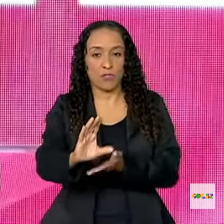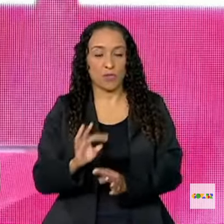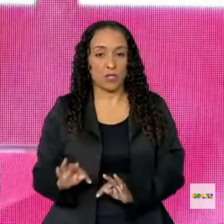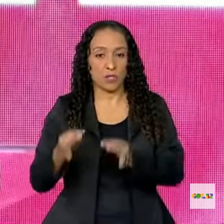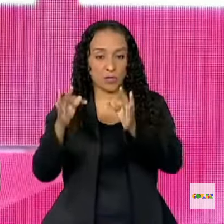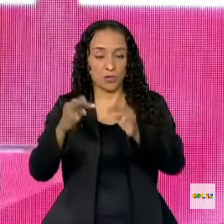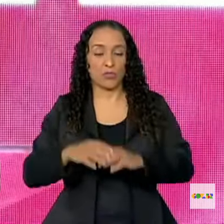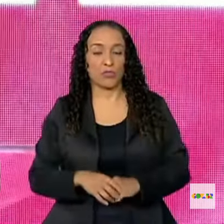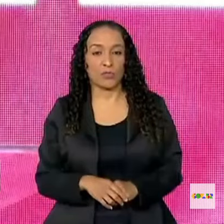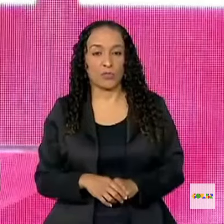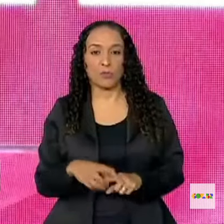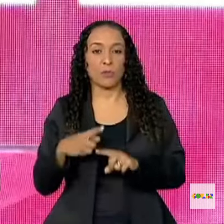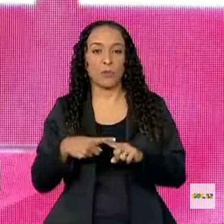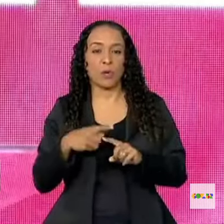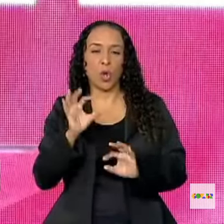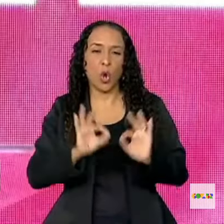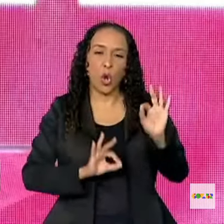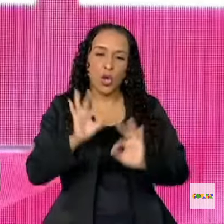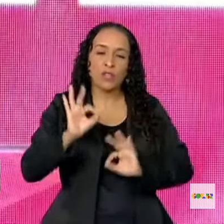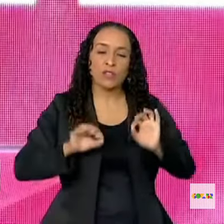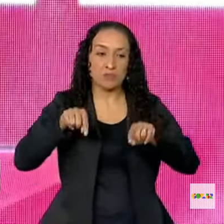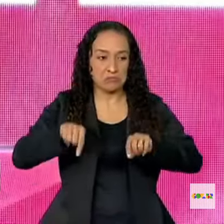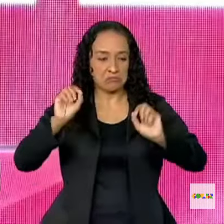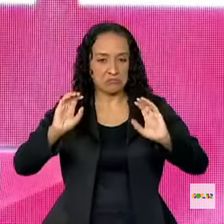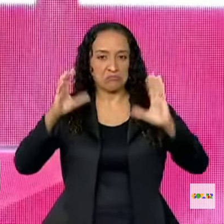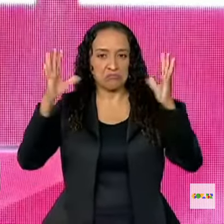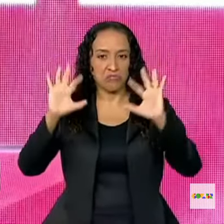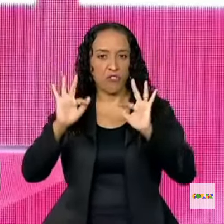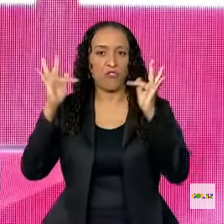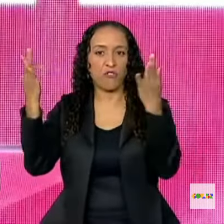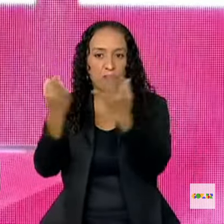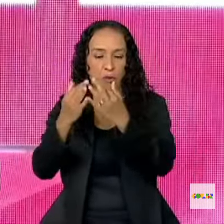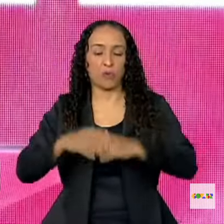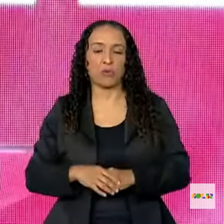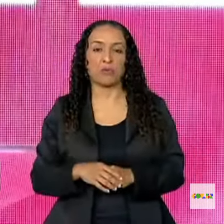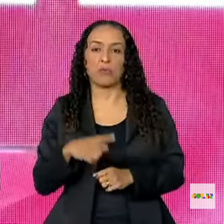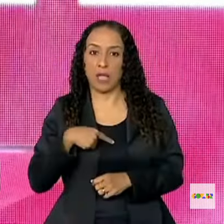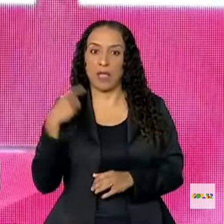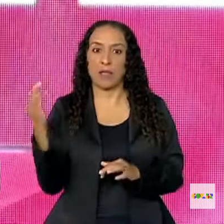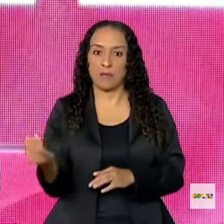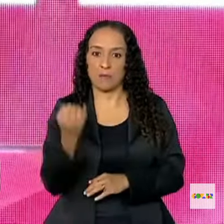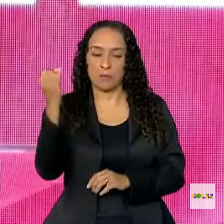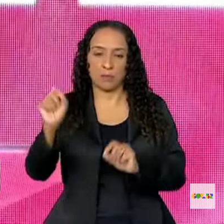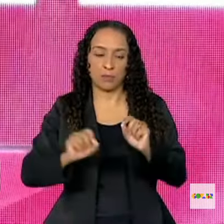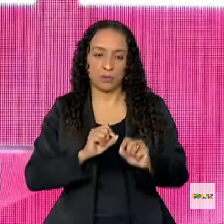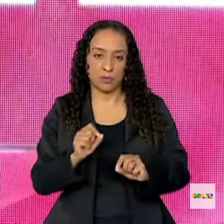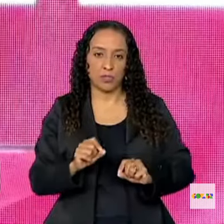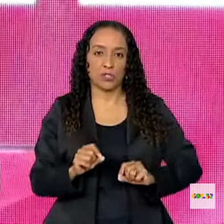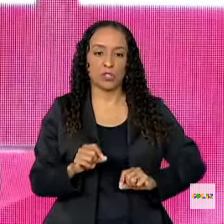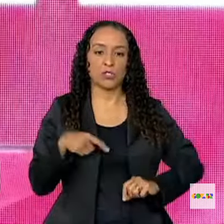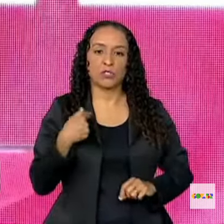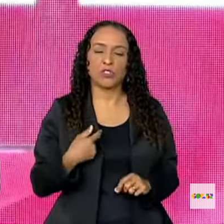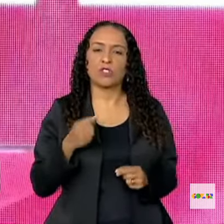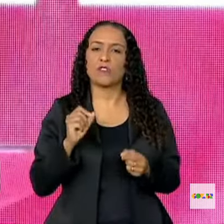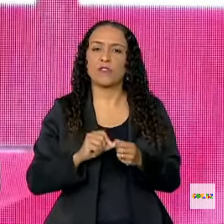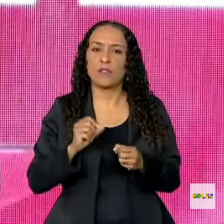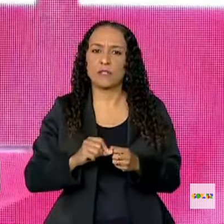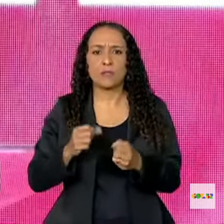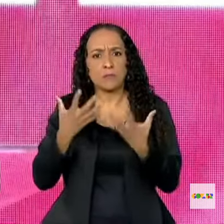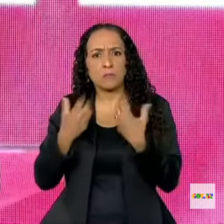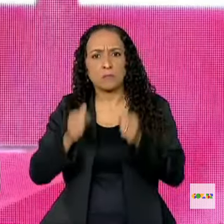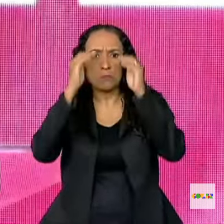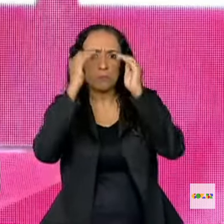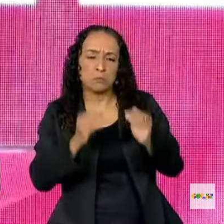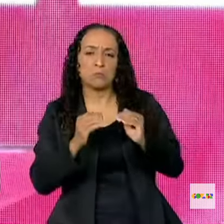tecnologia pela organização desse fórum é sempre muito importante a gente fazer o